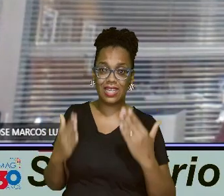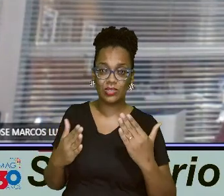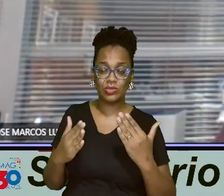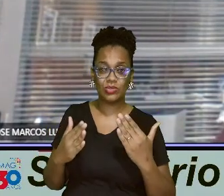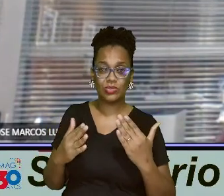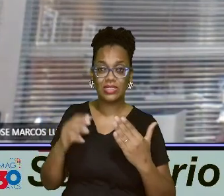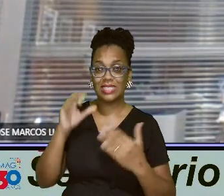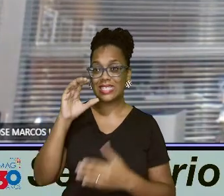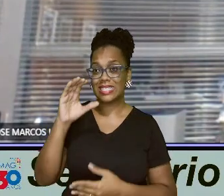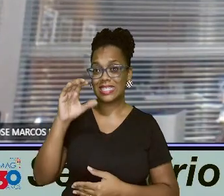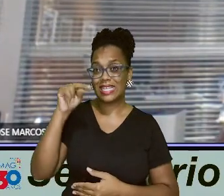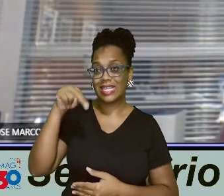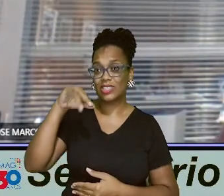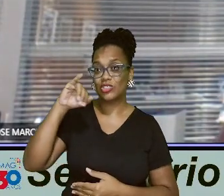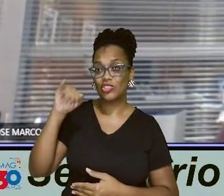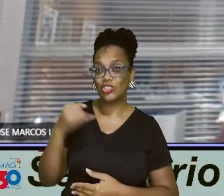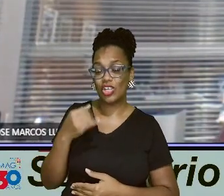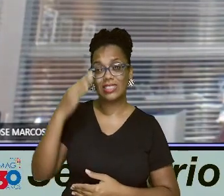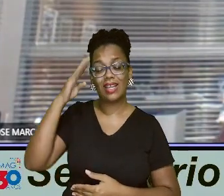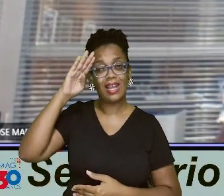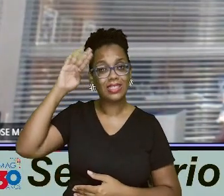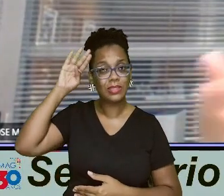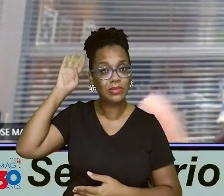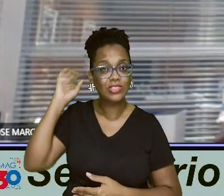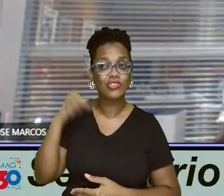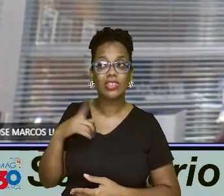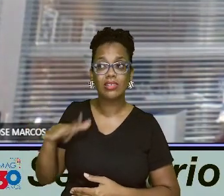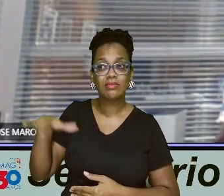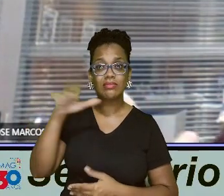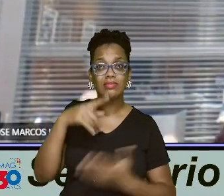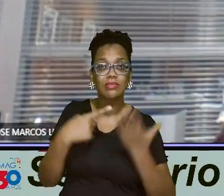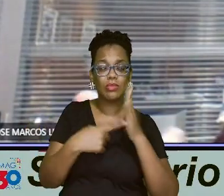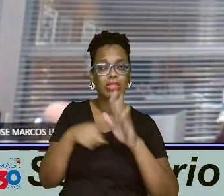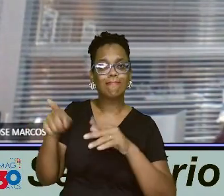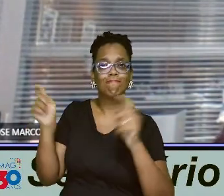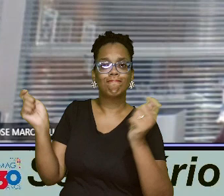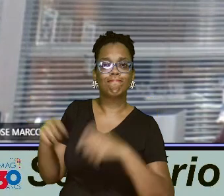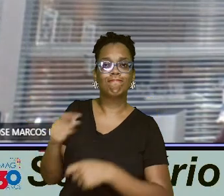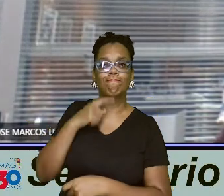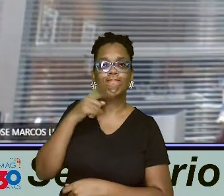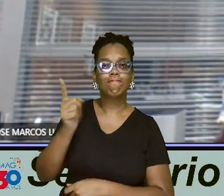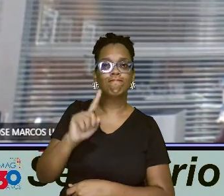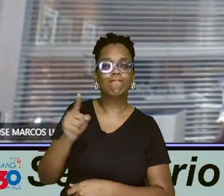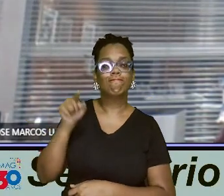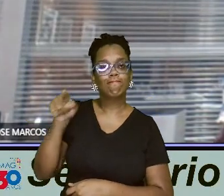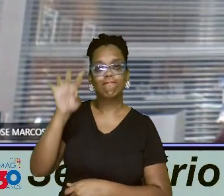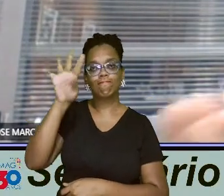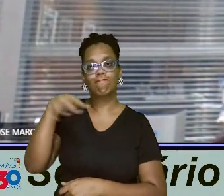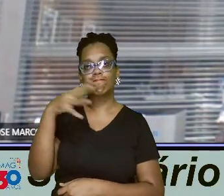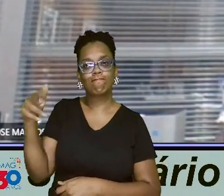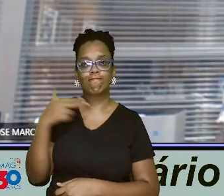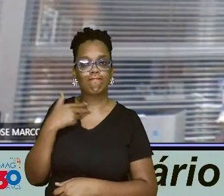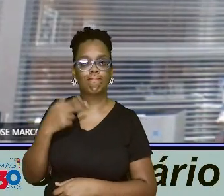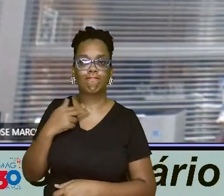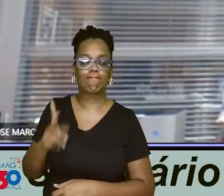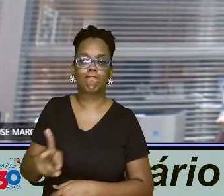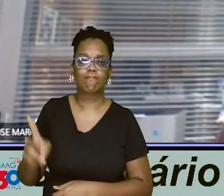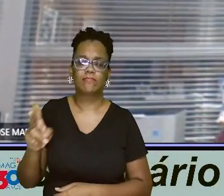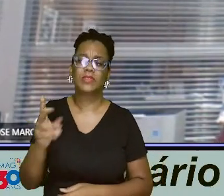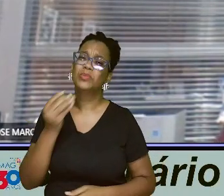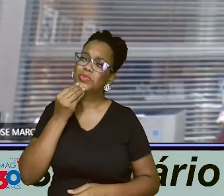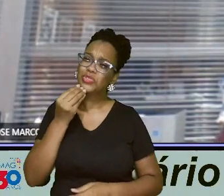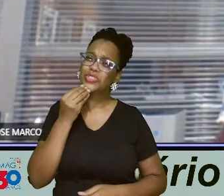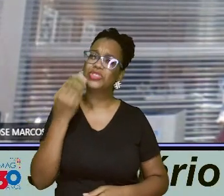CNJ, captou, a academia tem captando e tem mostrando. Olha, isso é ineficiente, esse quadro não pode continuar. Poderia ter sido feita